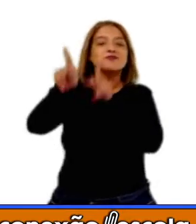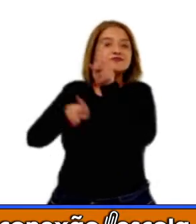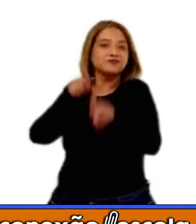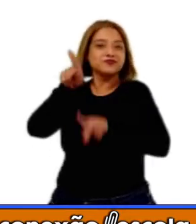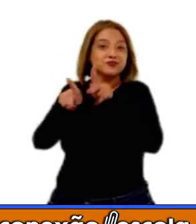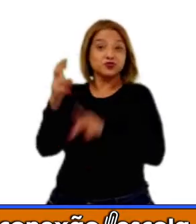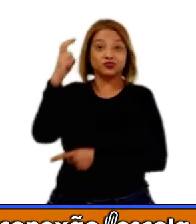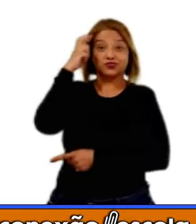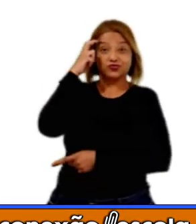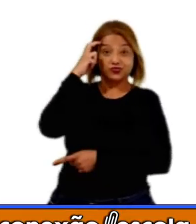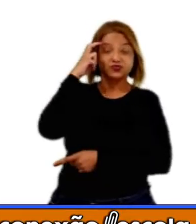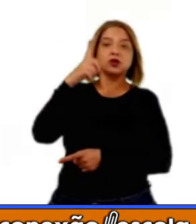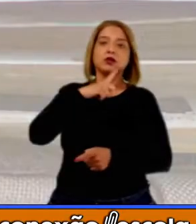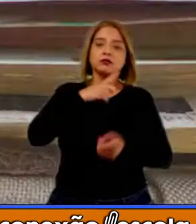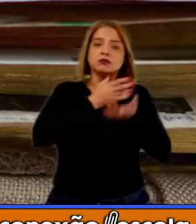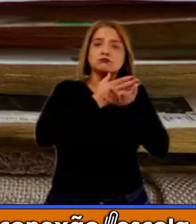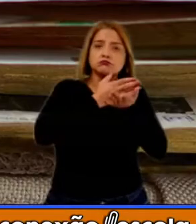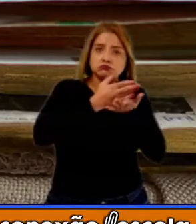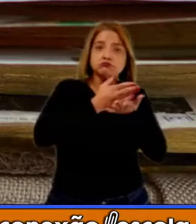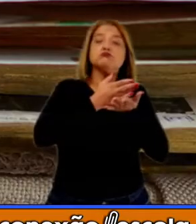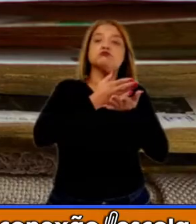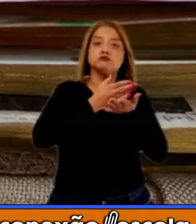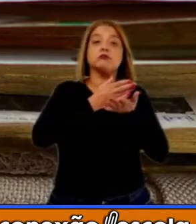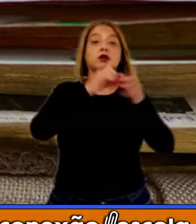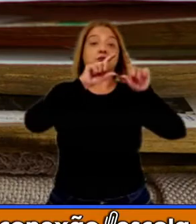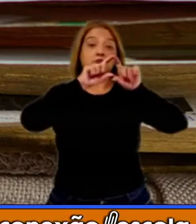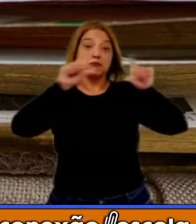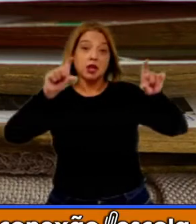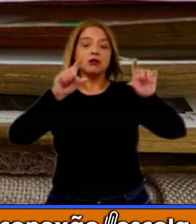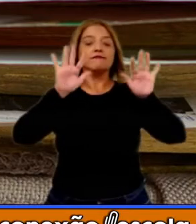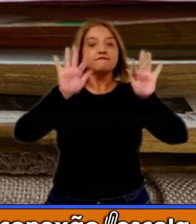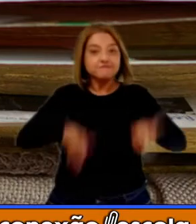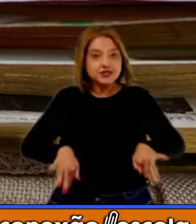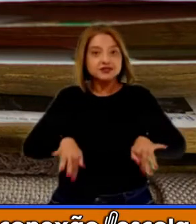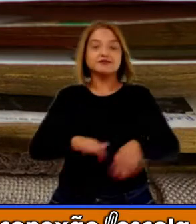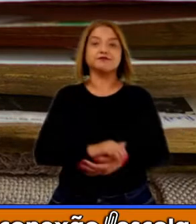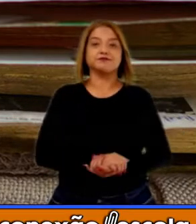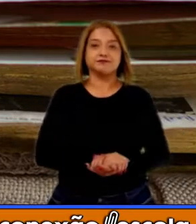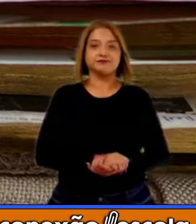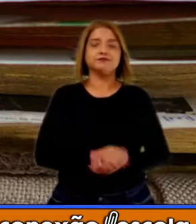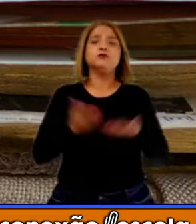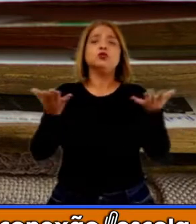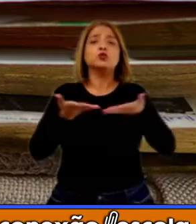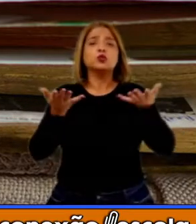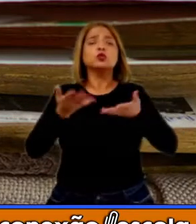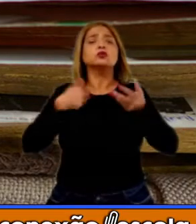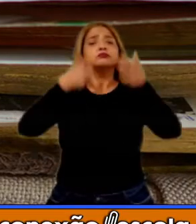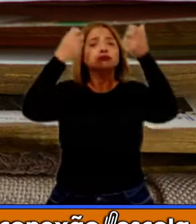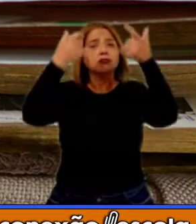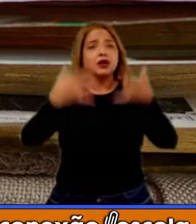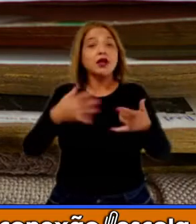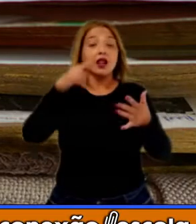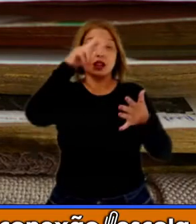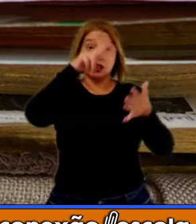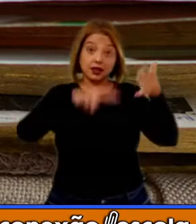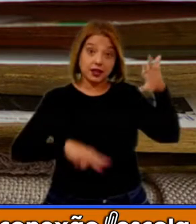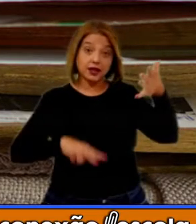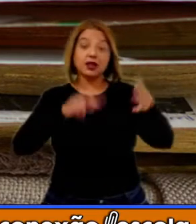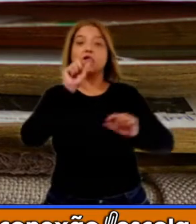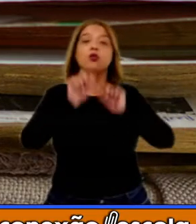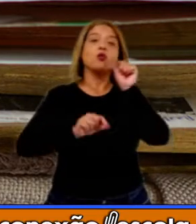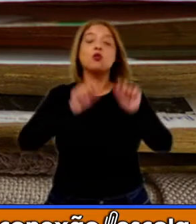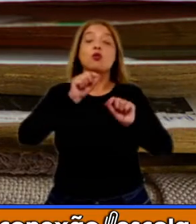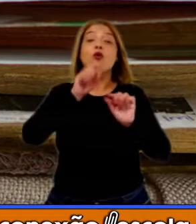tem início, meio e fim. Vamos ler comigo? Hoje eu vou fazer a leitura para